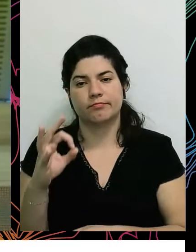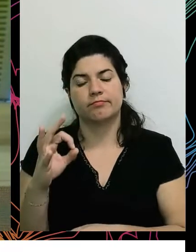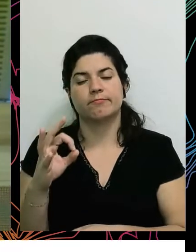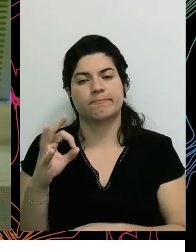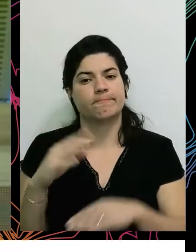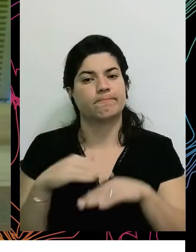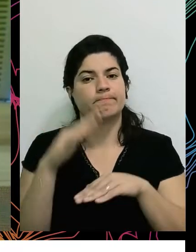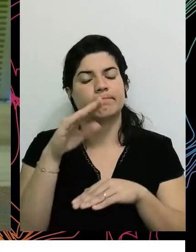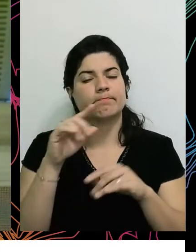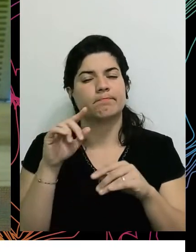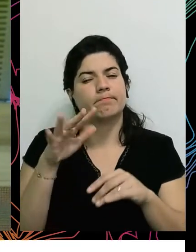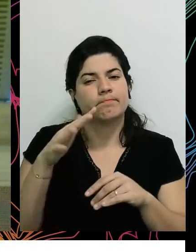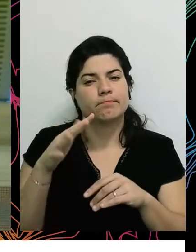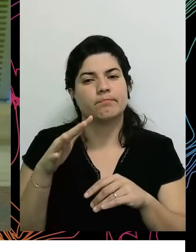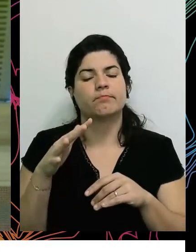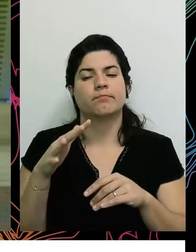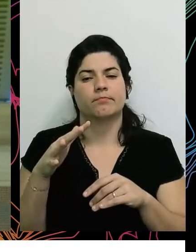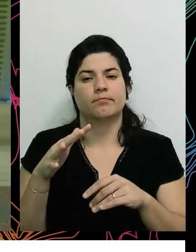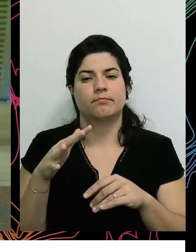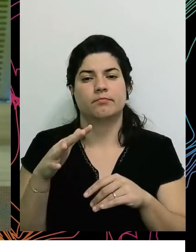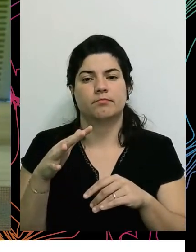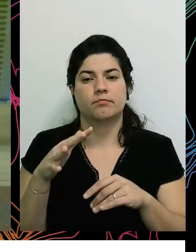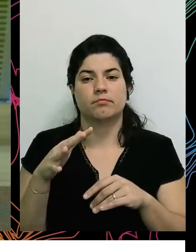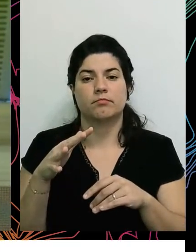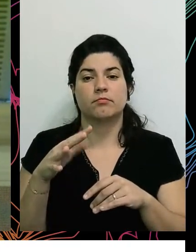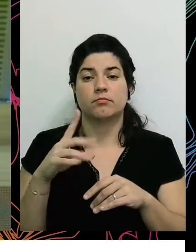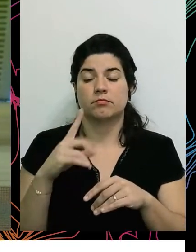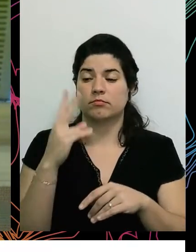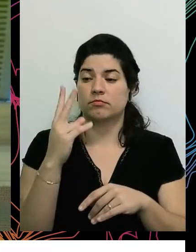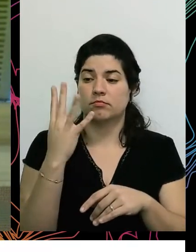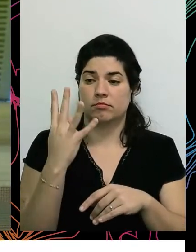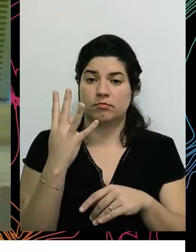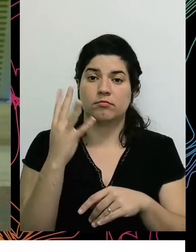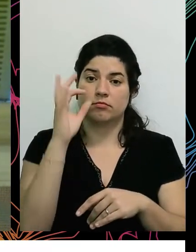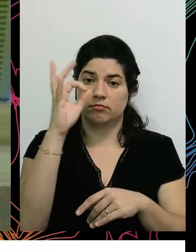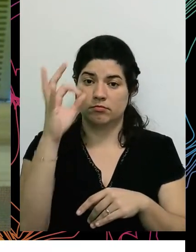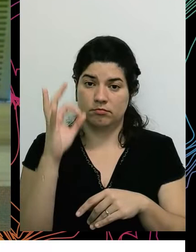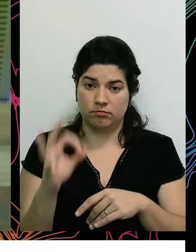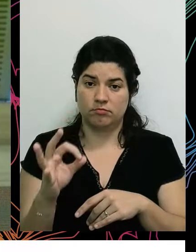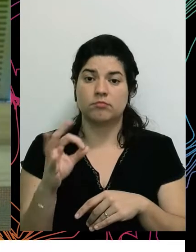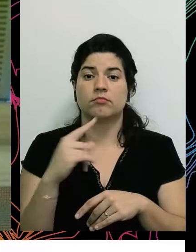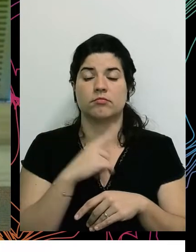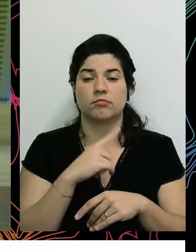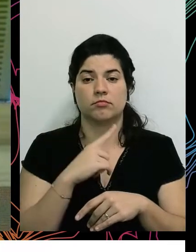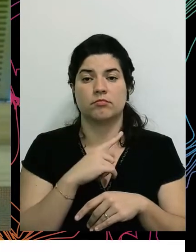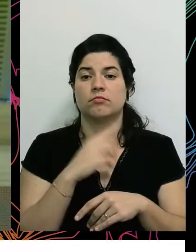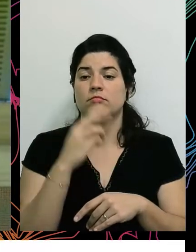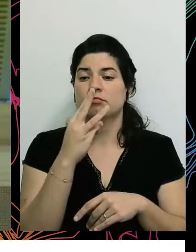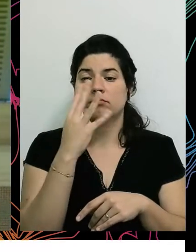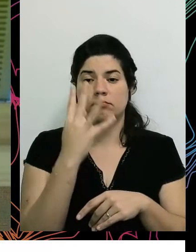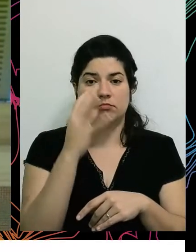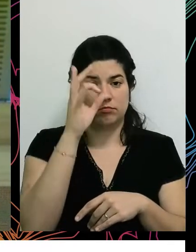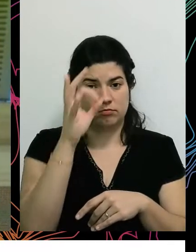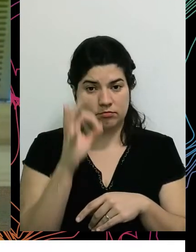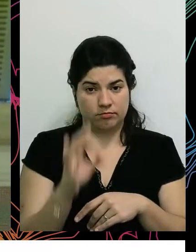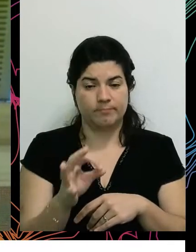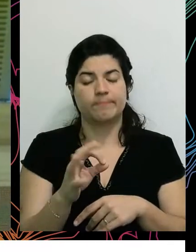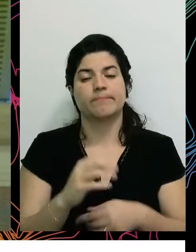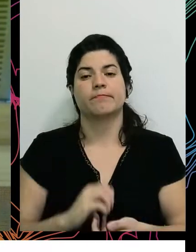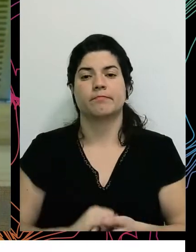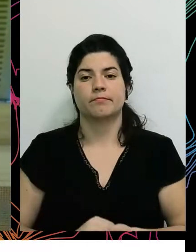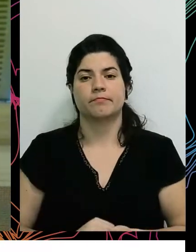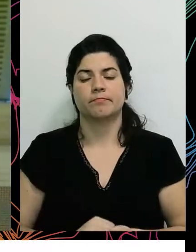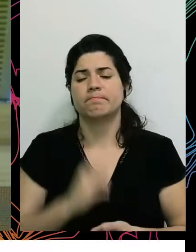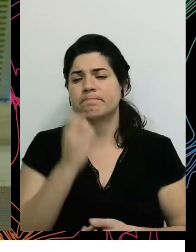ou menos, que a média do Brasil, que é 24%, não? Na Equinor temos 34%, que não está mal, tendo